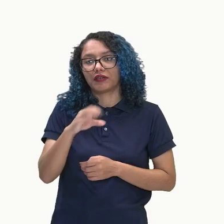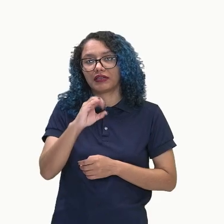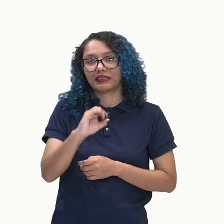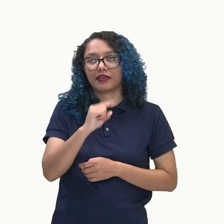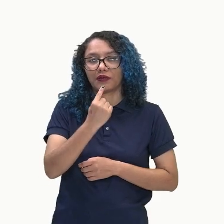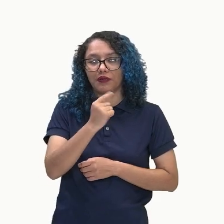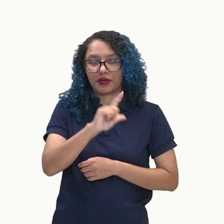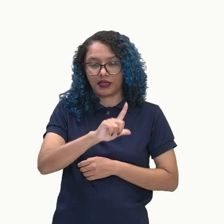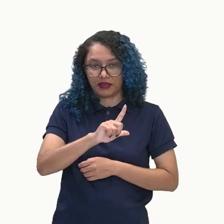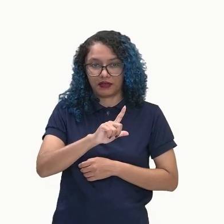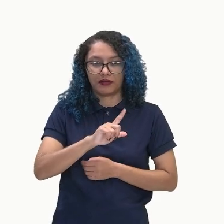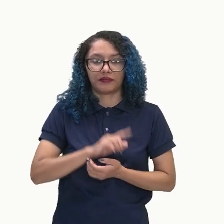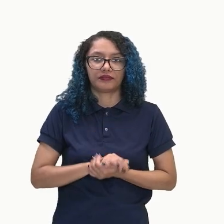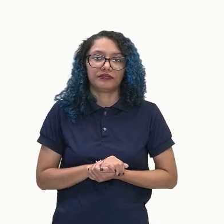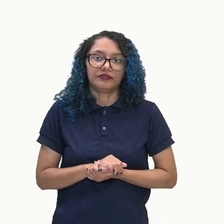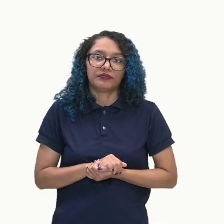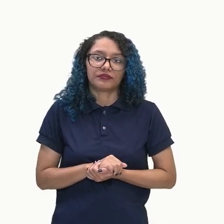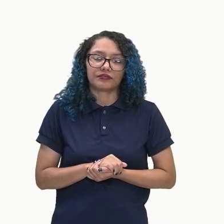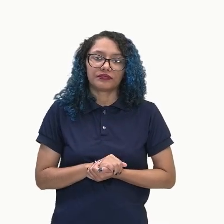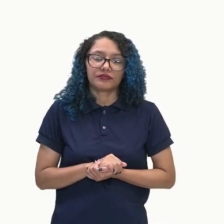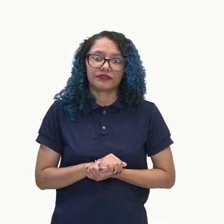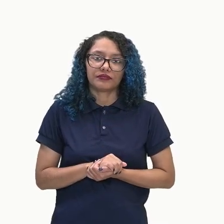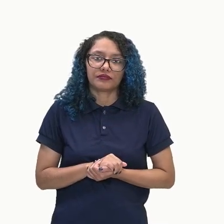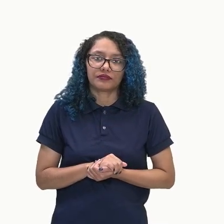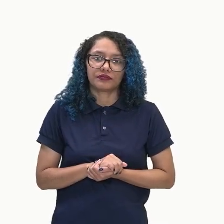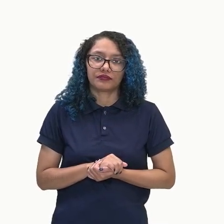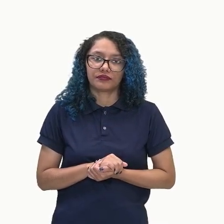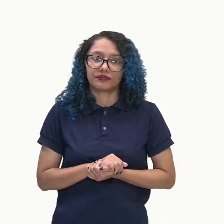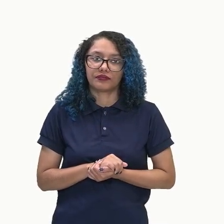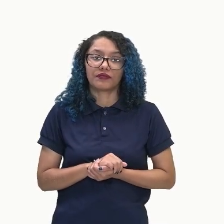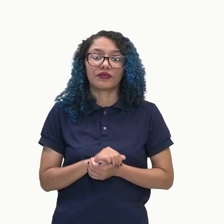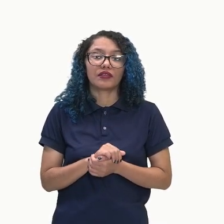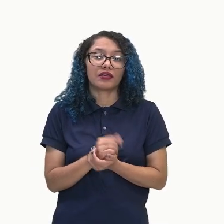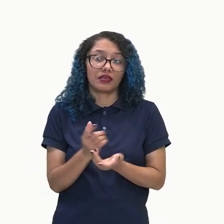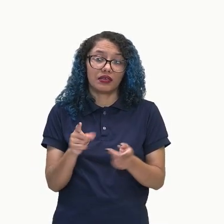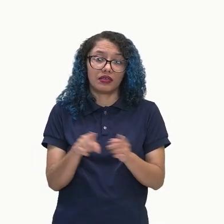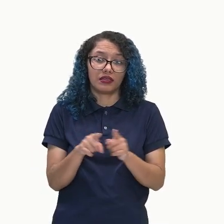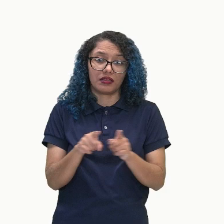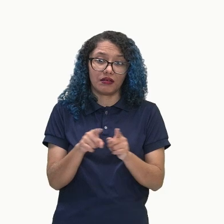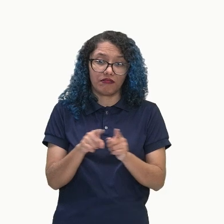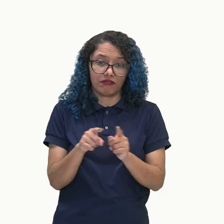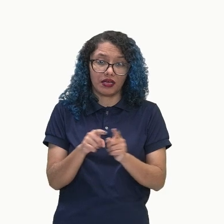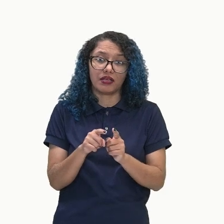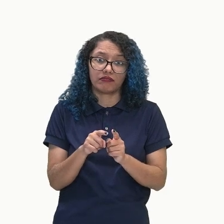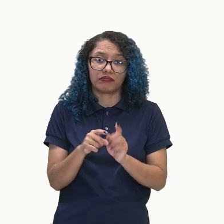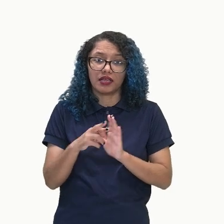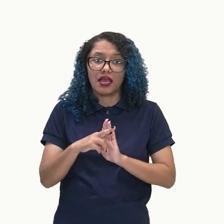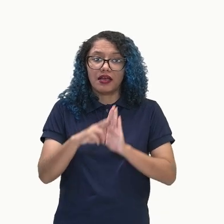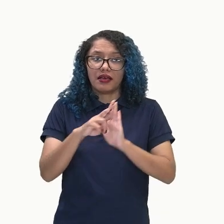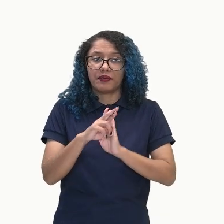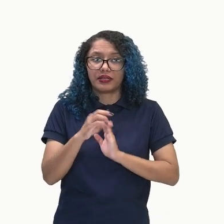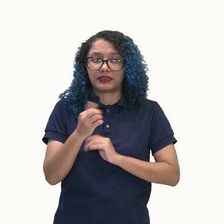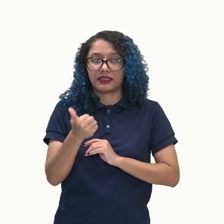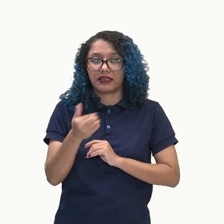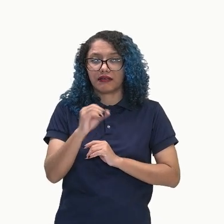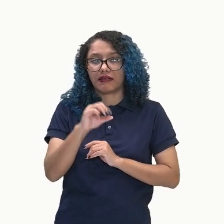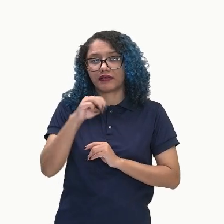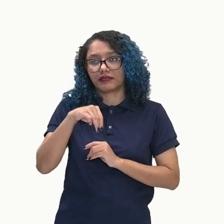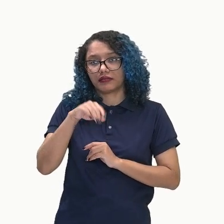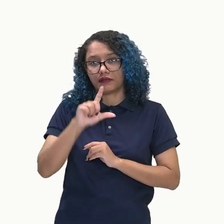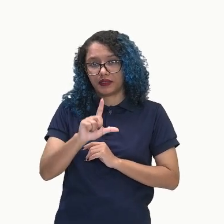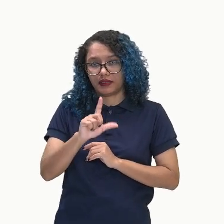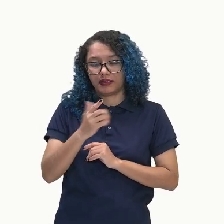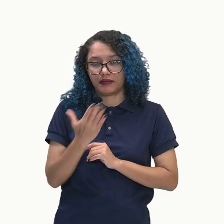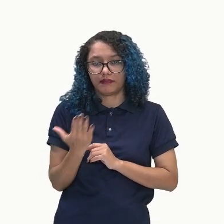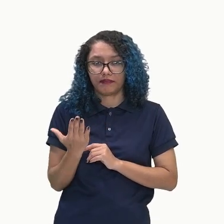litro, e que nós sabemos, então, a correspondência é de 10 mililitros.